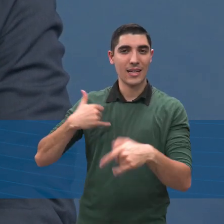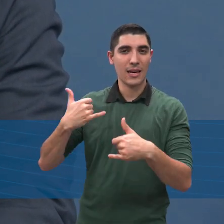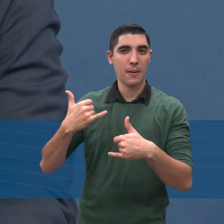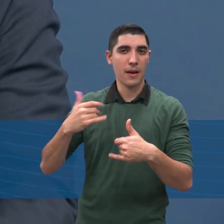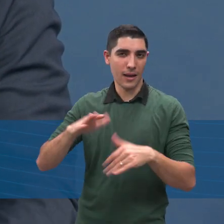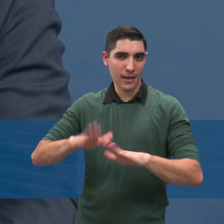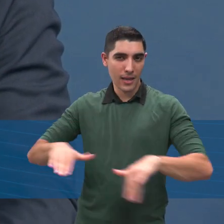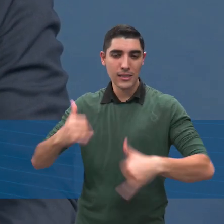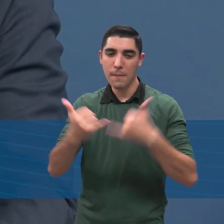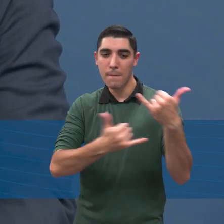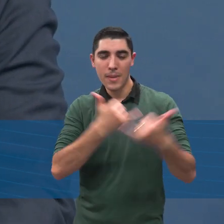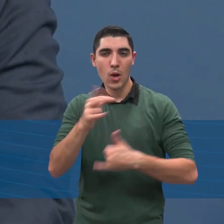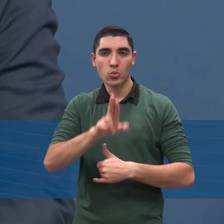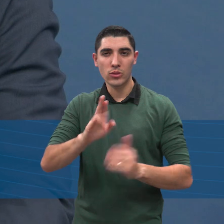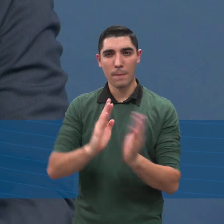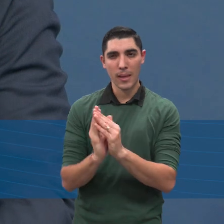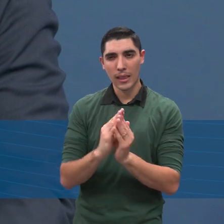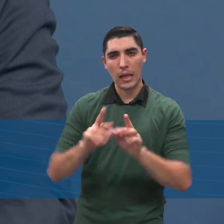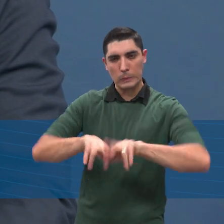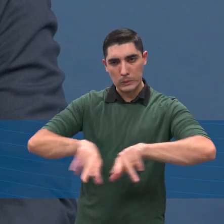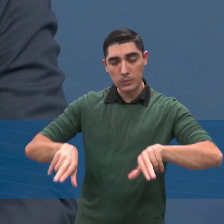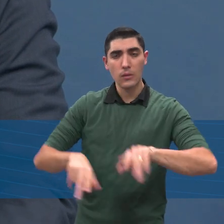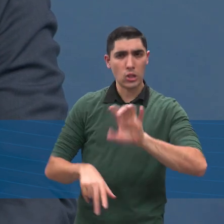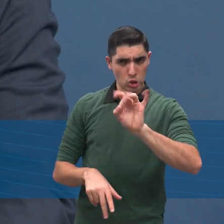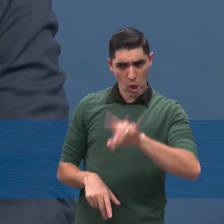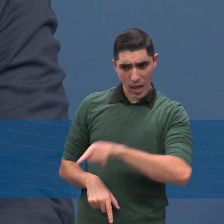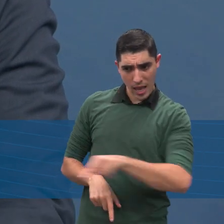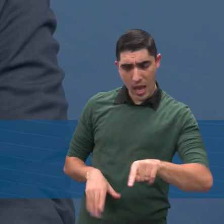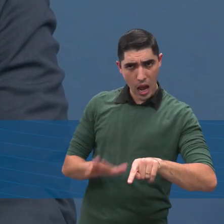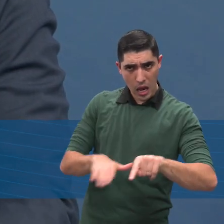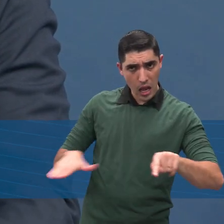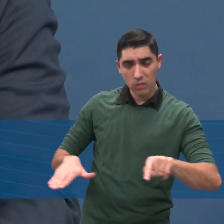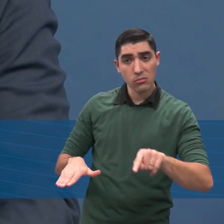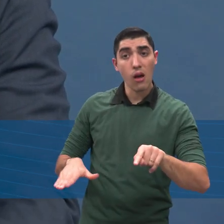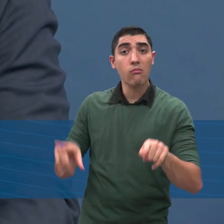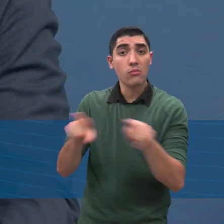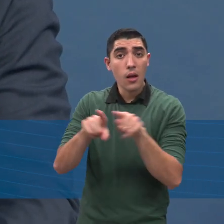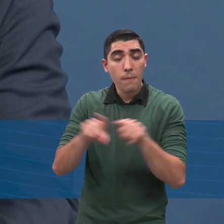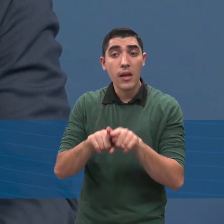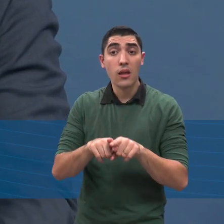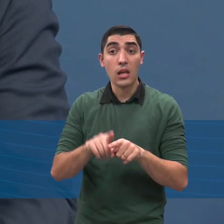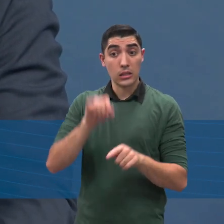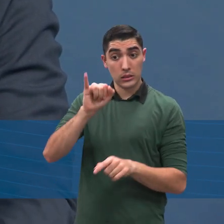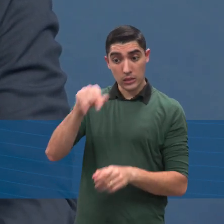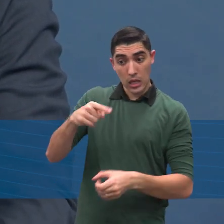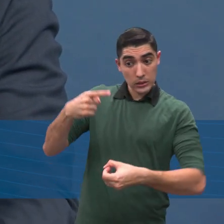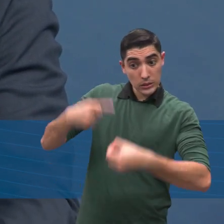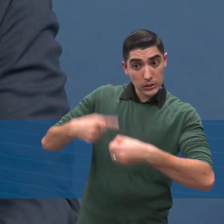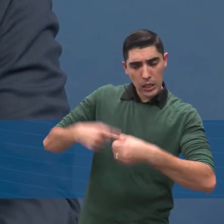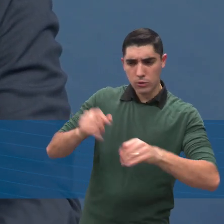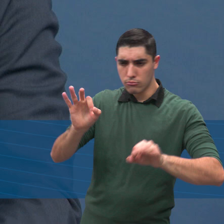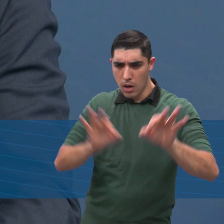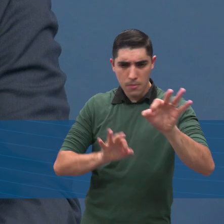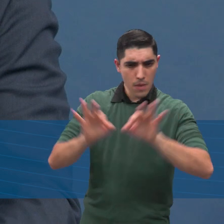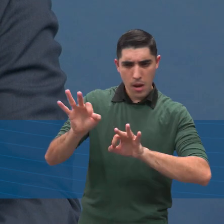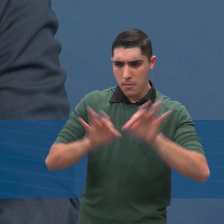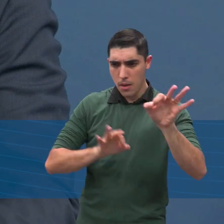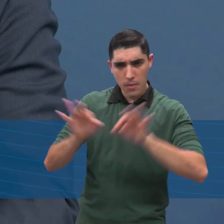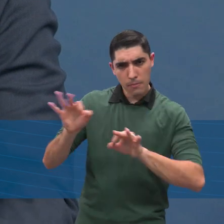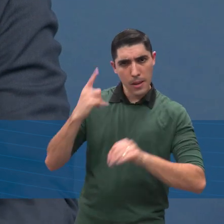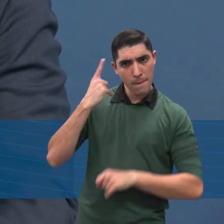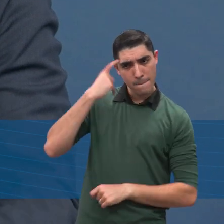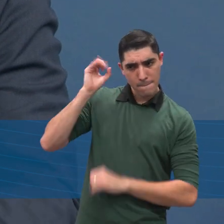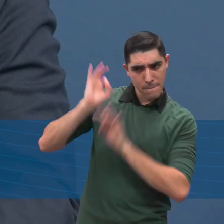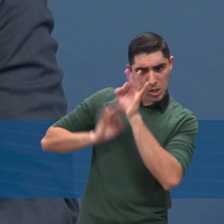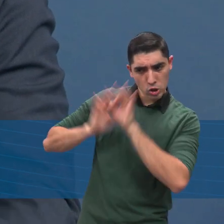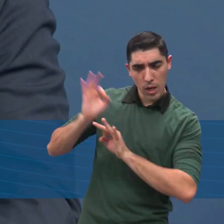conseguir, quanto mais você incorporar, não só as crianças, né, você conseguir fazer a cidade pensando em